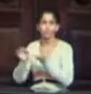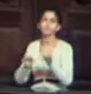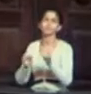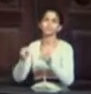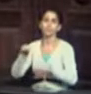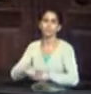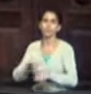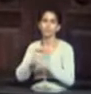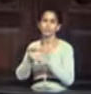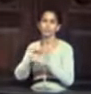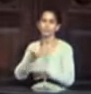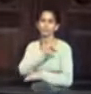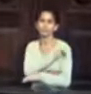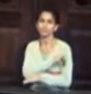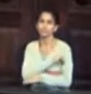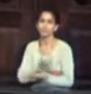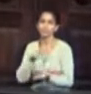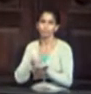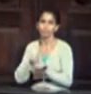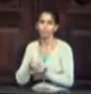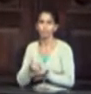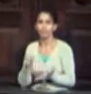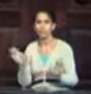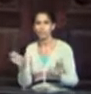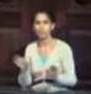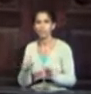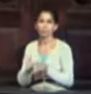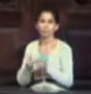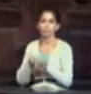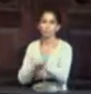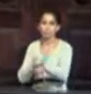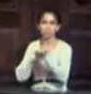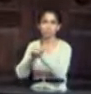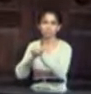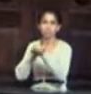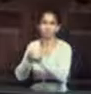Janeiro, e não fazer esse tipo de ameaça, esse tipo de chantagem.